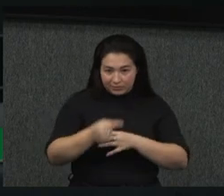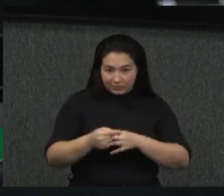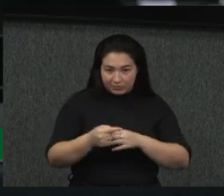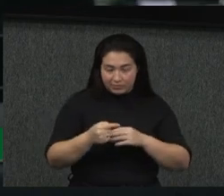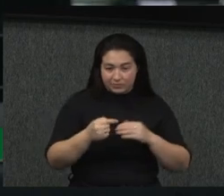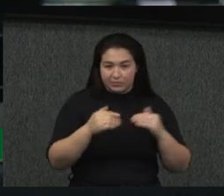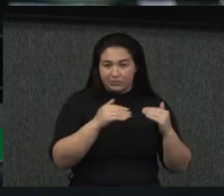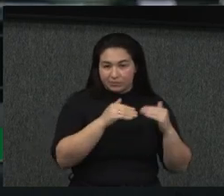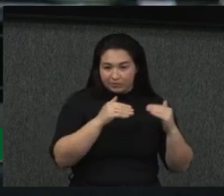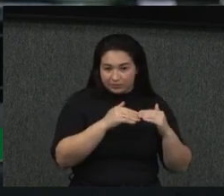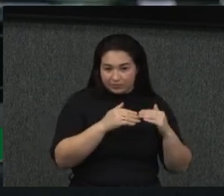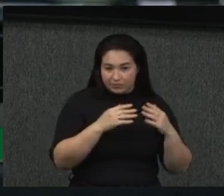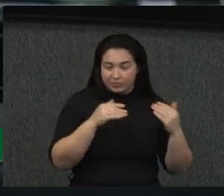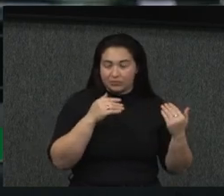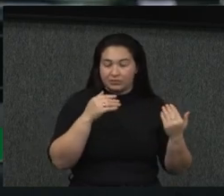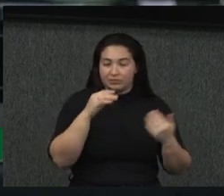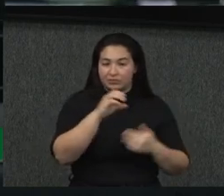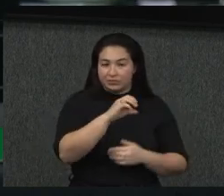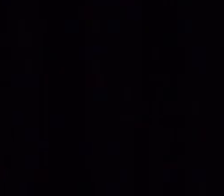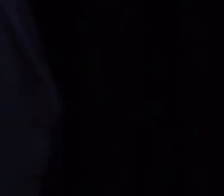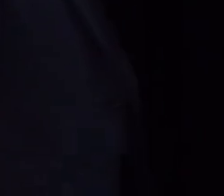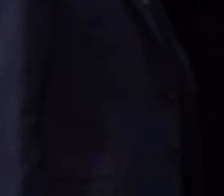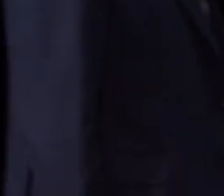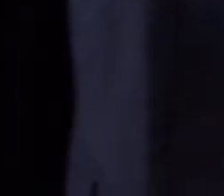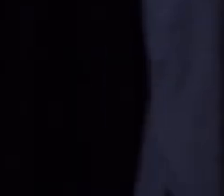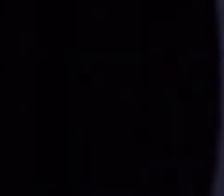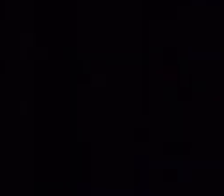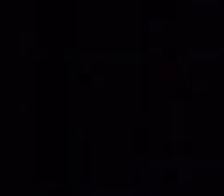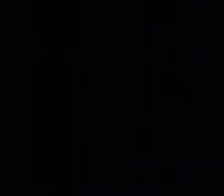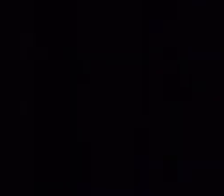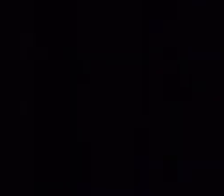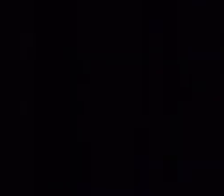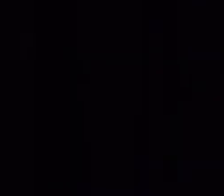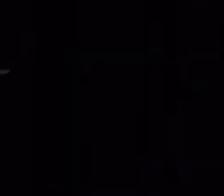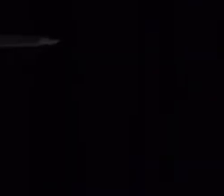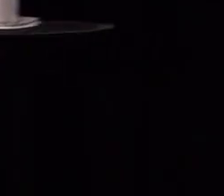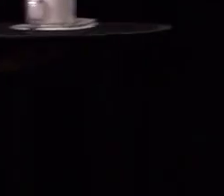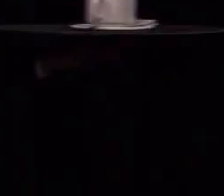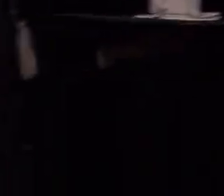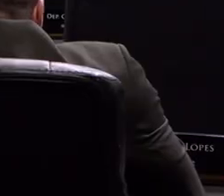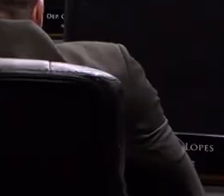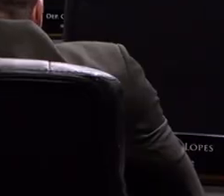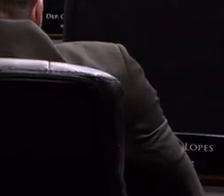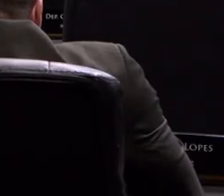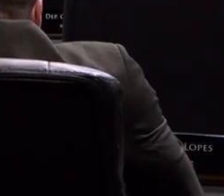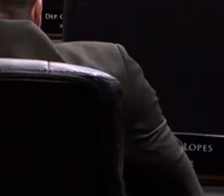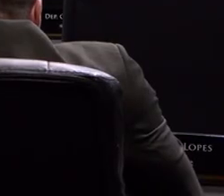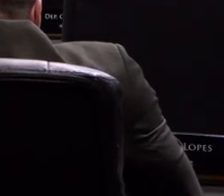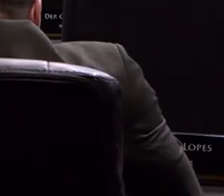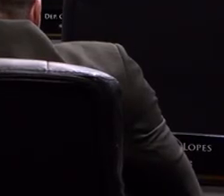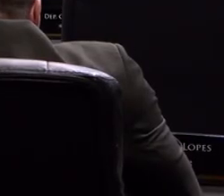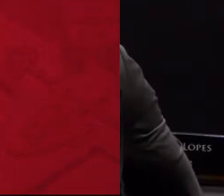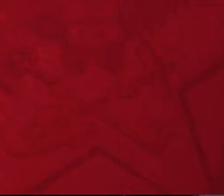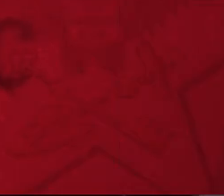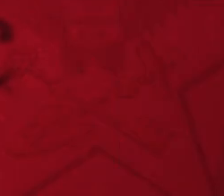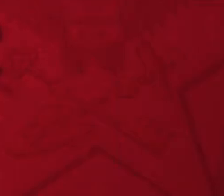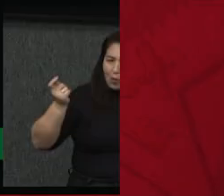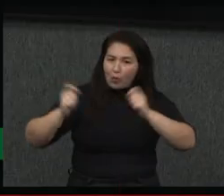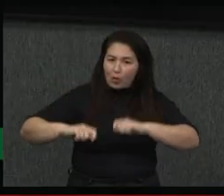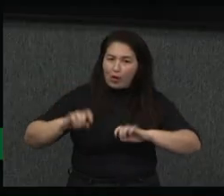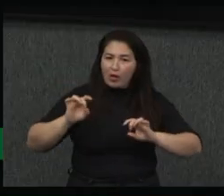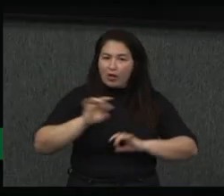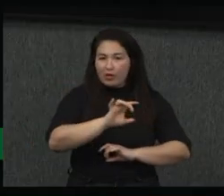apresentaram resultados. A primeira fala foi de Jair Augusto Alexandre, presidente da Câmara de Vereadores de Criciúma.